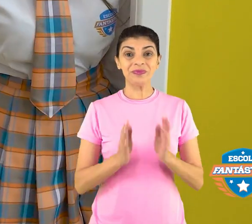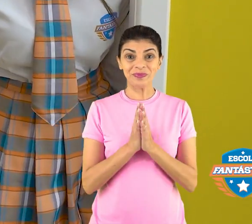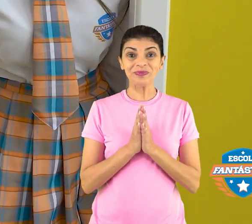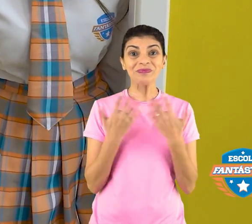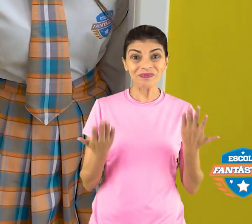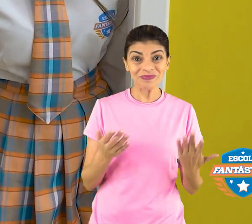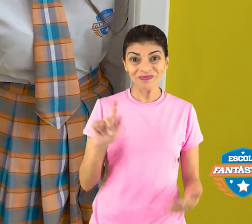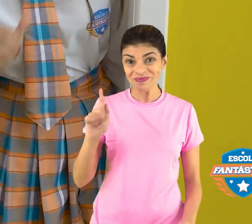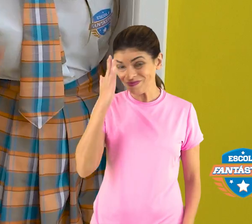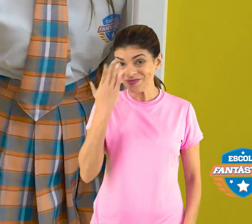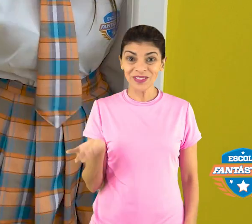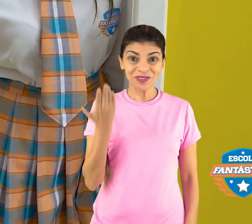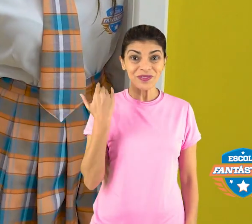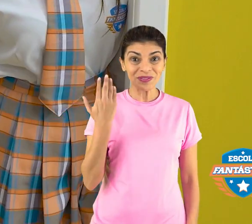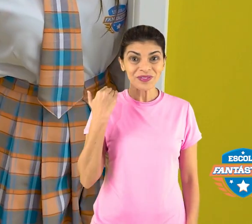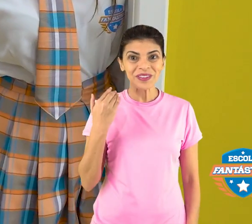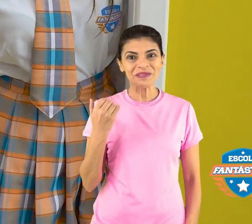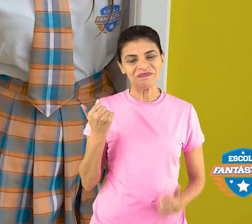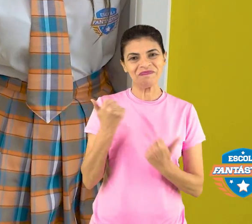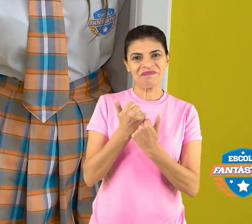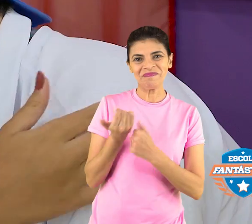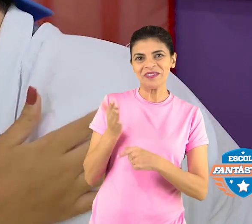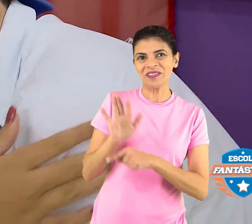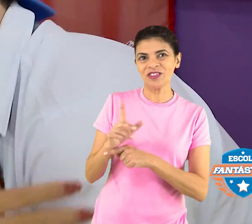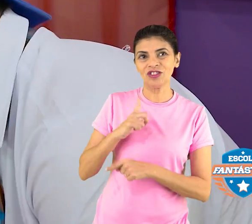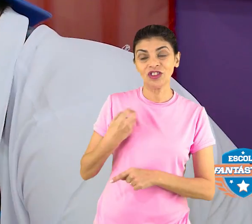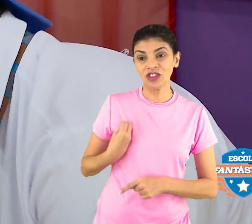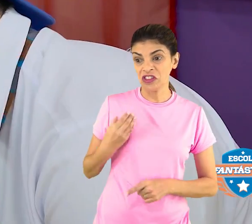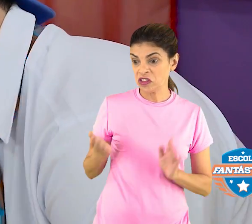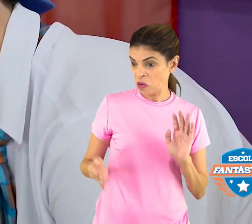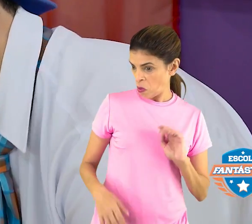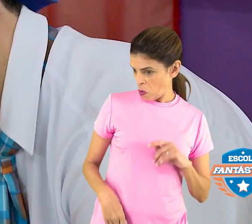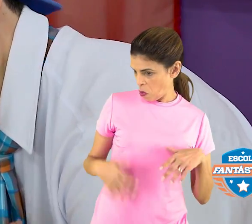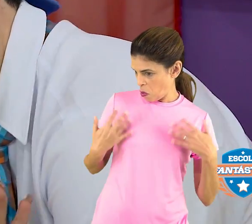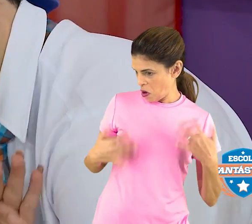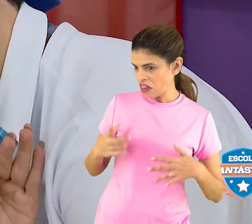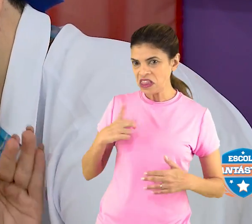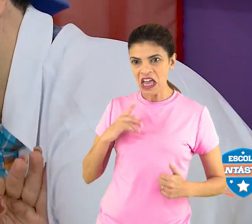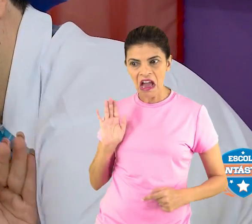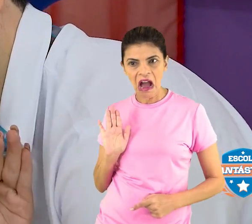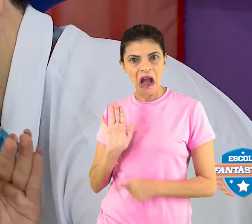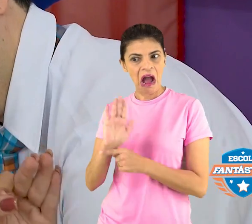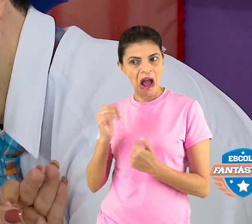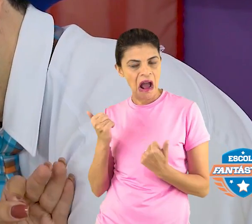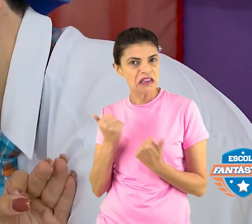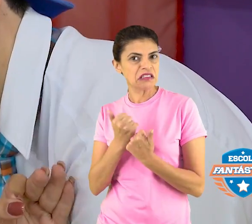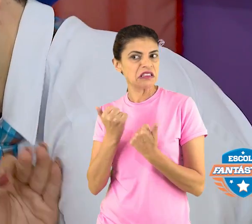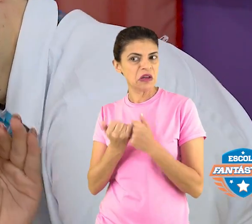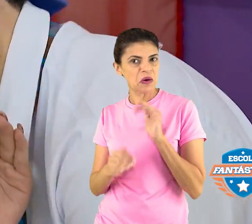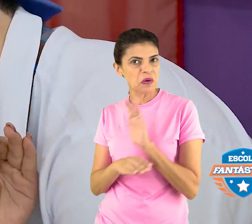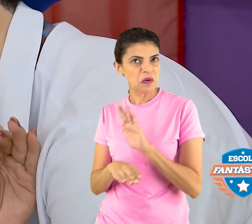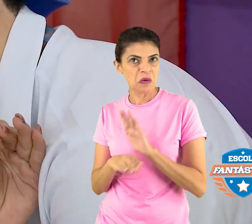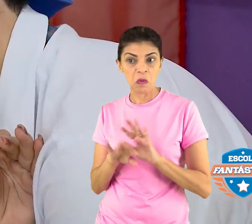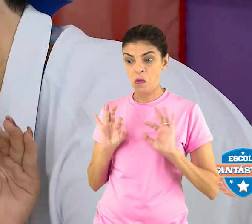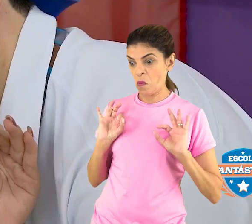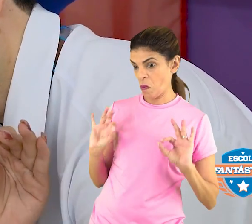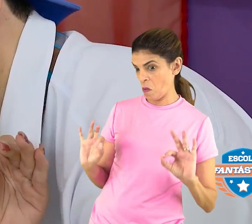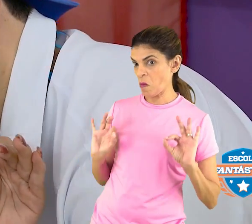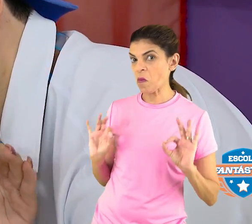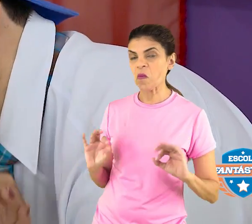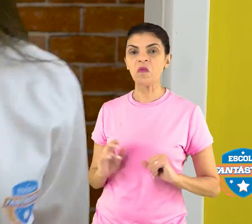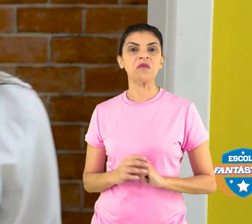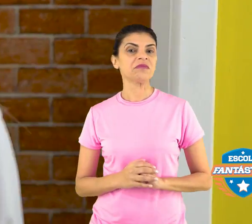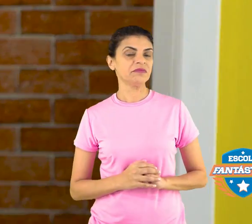E aí, Gi, vamos? A sua assistente chegou. Uau, agora a Gi tem até assistente.